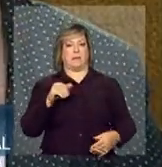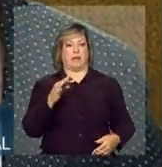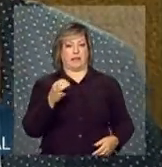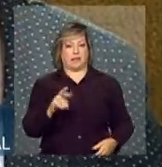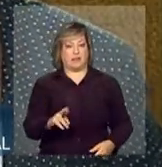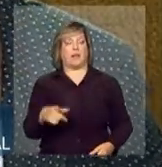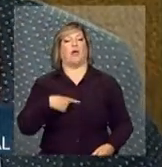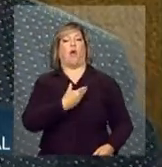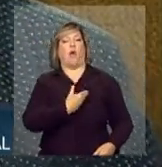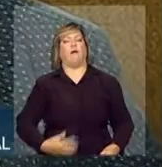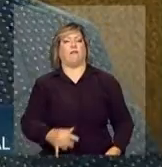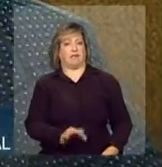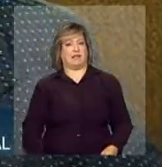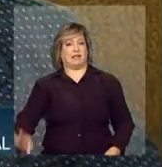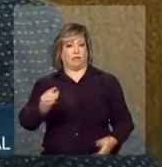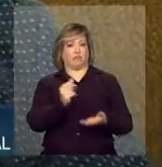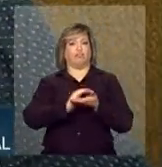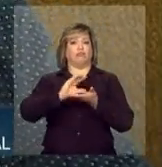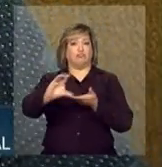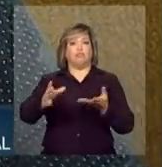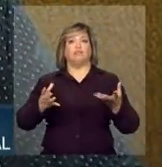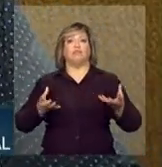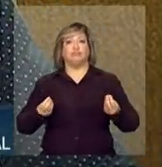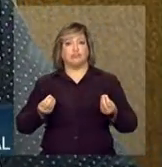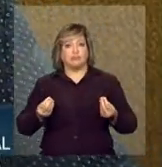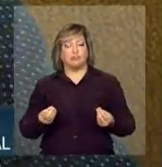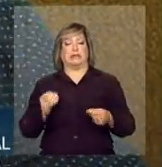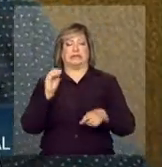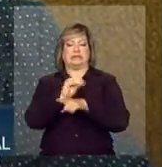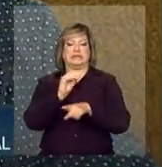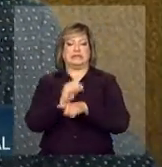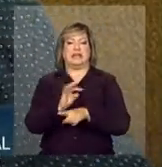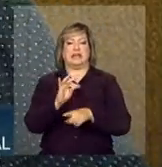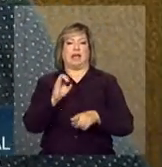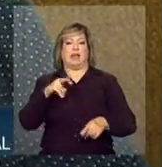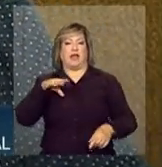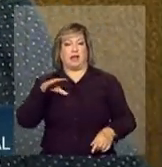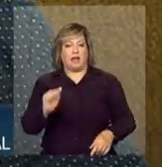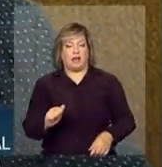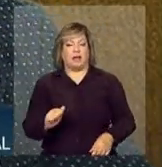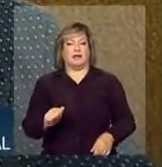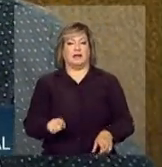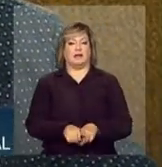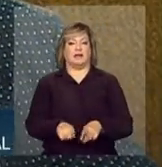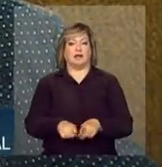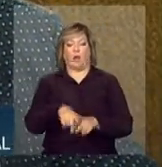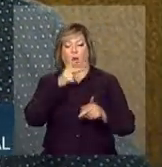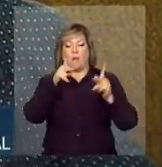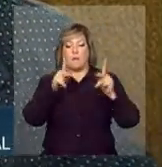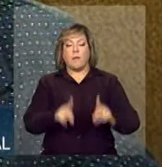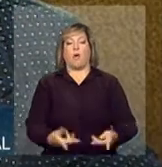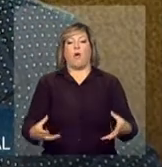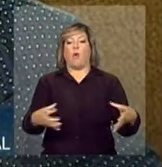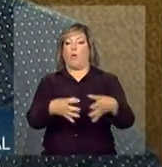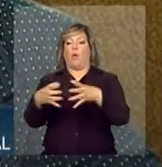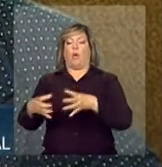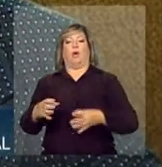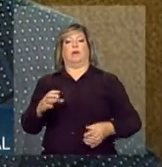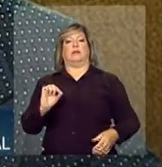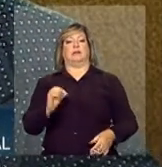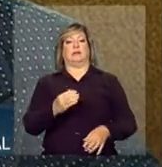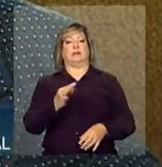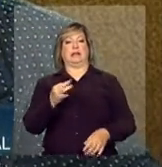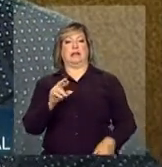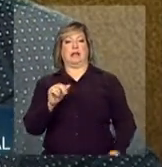está investindo muito na assistência técnica, nos povos e comunidades tradicionais. Quer dizer, nós estamos avançando em